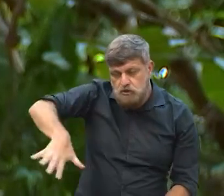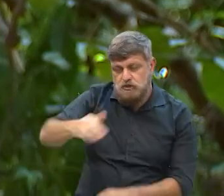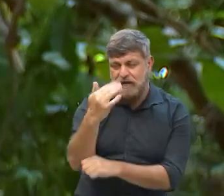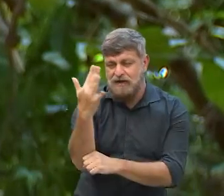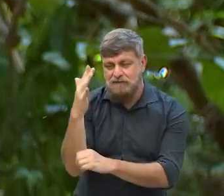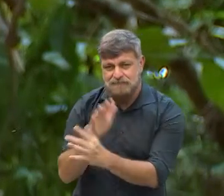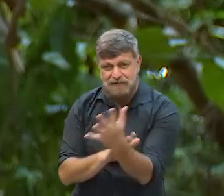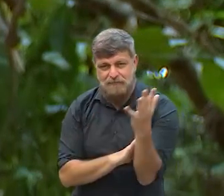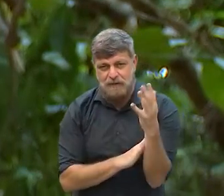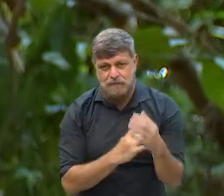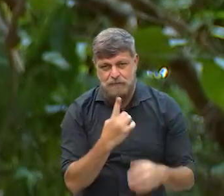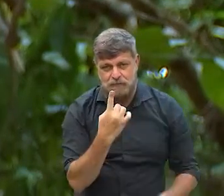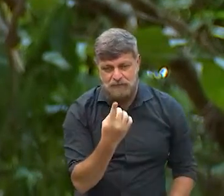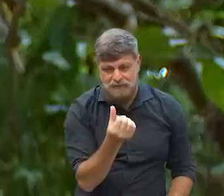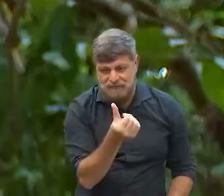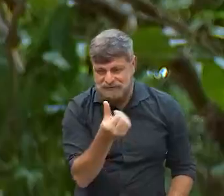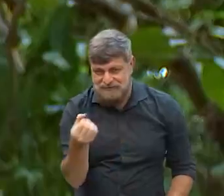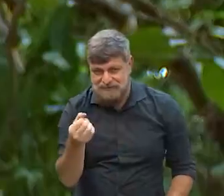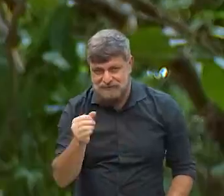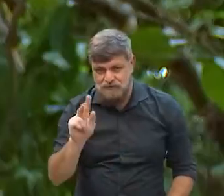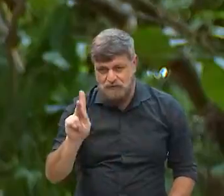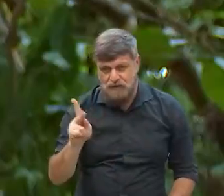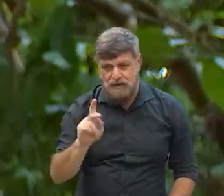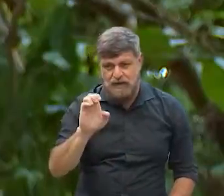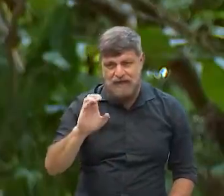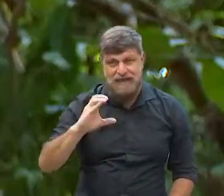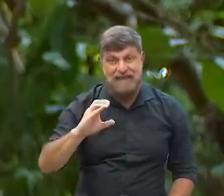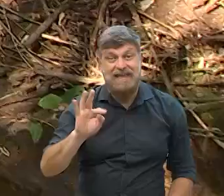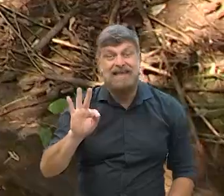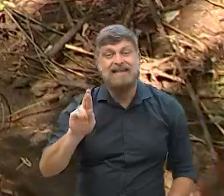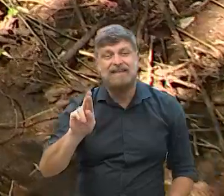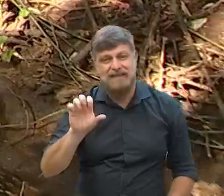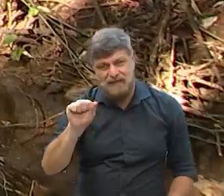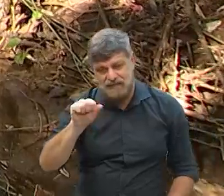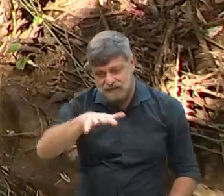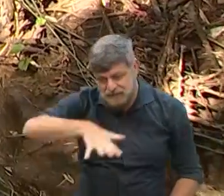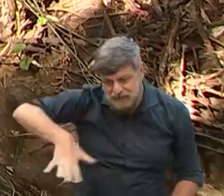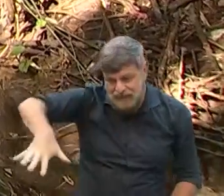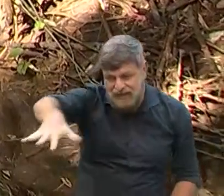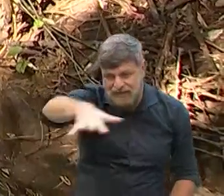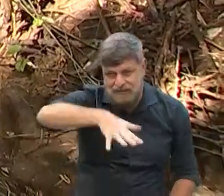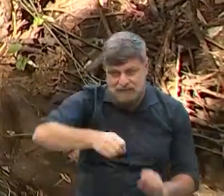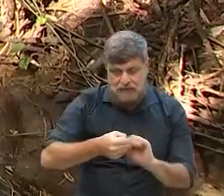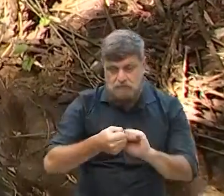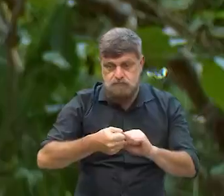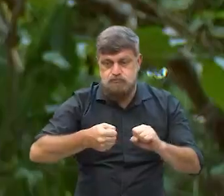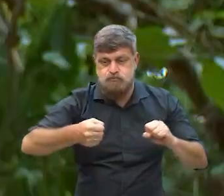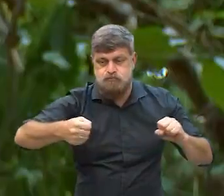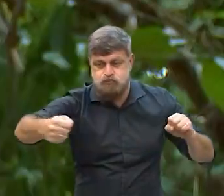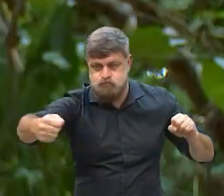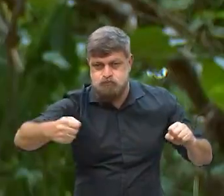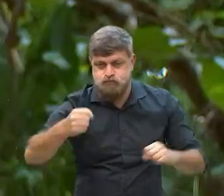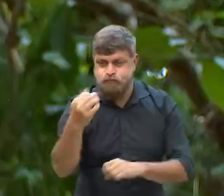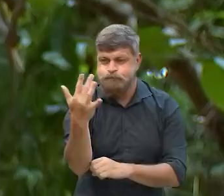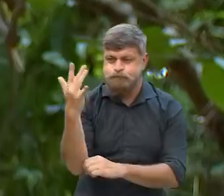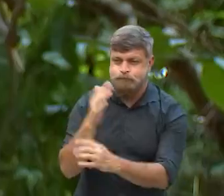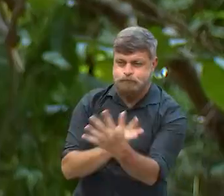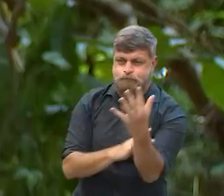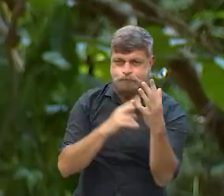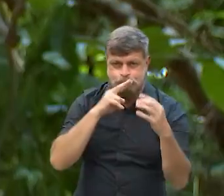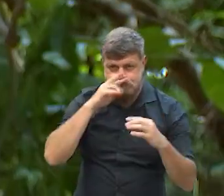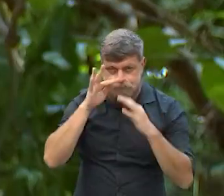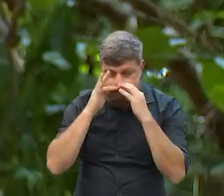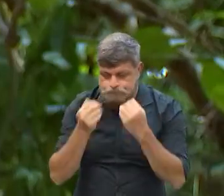mais ou menos 1.600 hectares a nossa cobertura vegetal, principalmente nas APPs. A gente tem feito algumas ações, principalmente nas